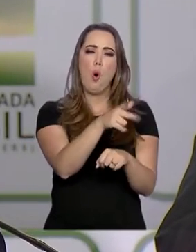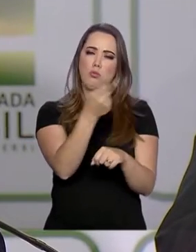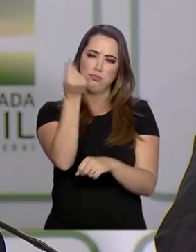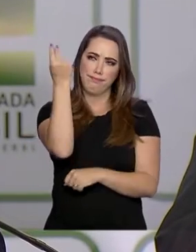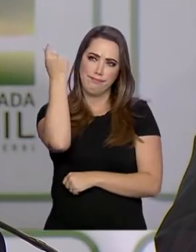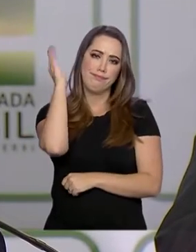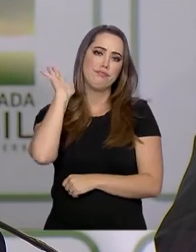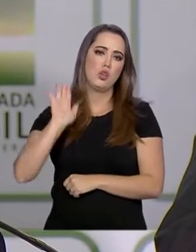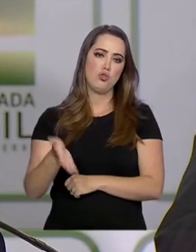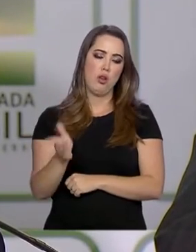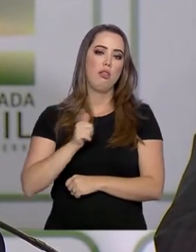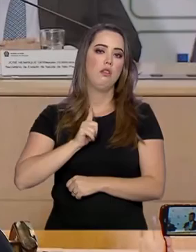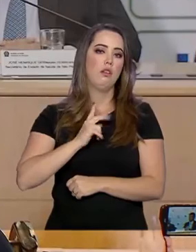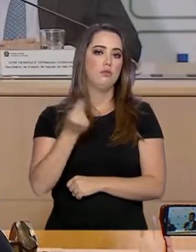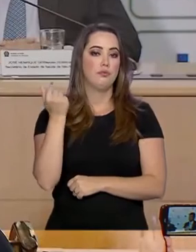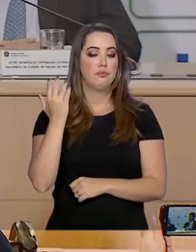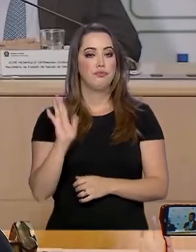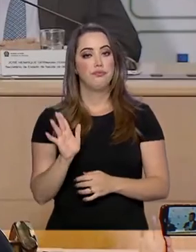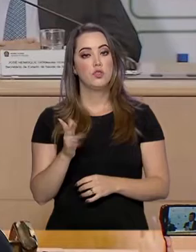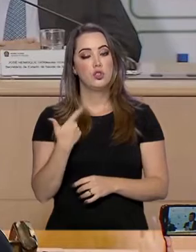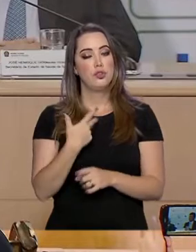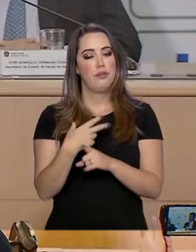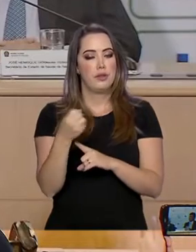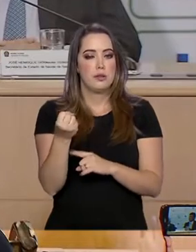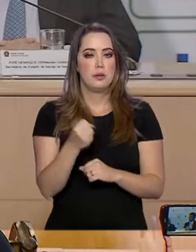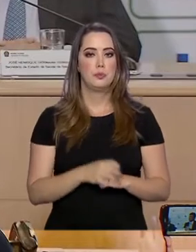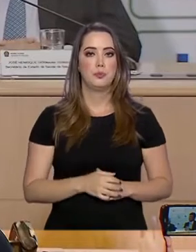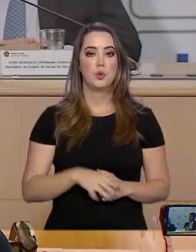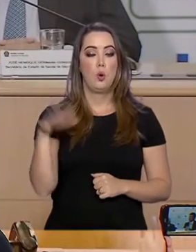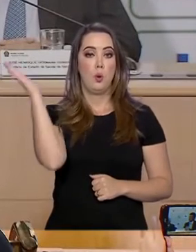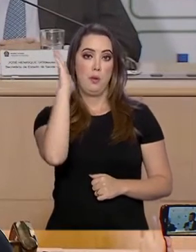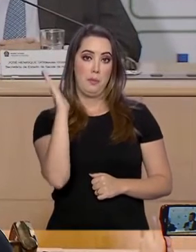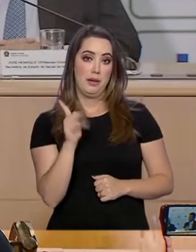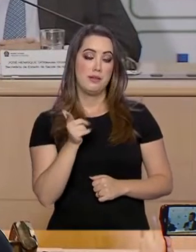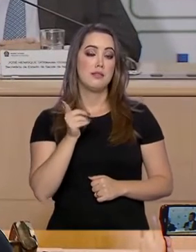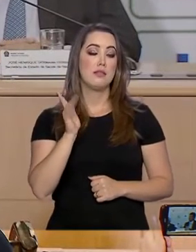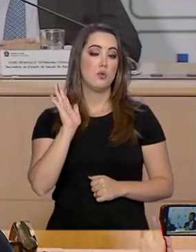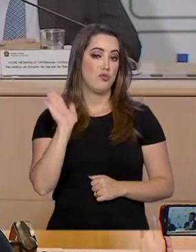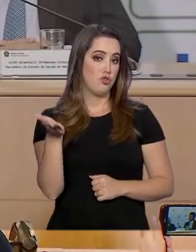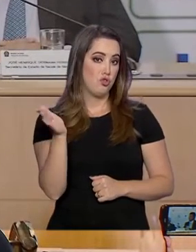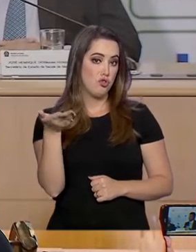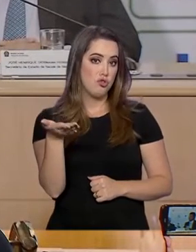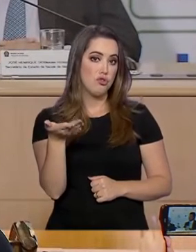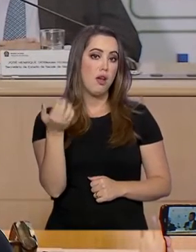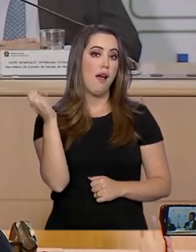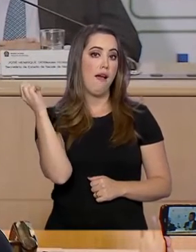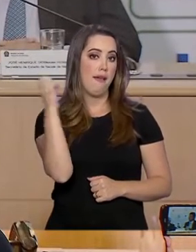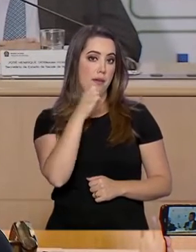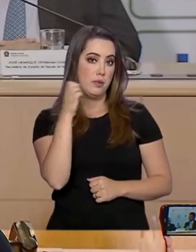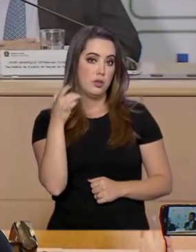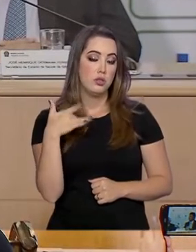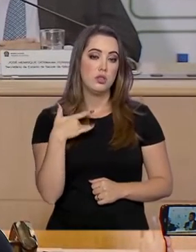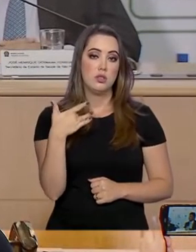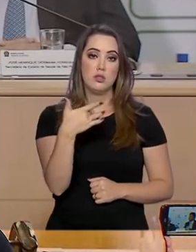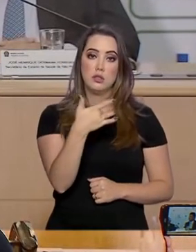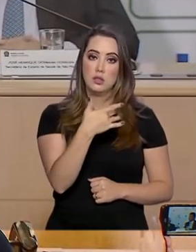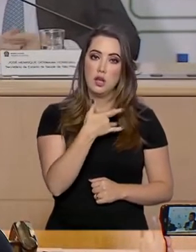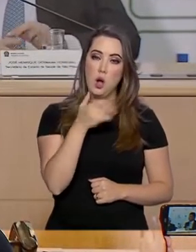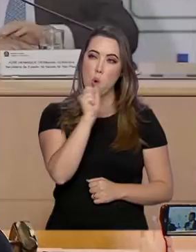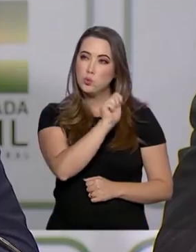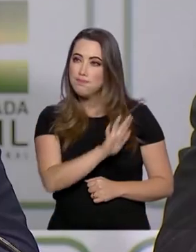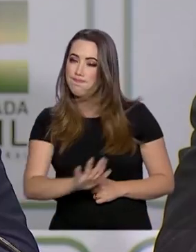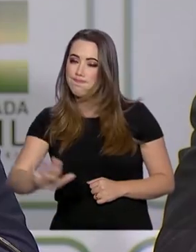já superou e já passou. O Brasil já havia adotado o status de emergência em saúde pública de importância